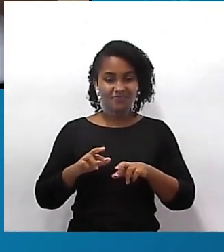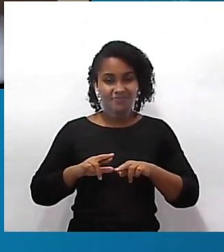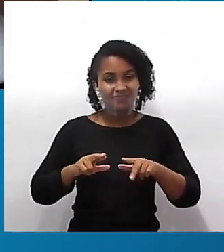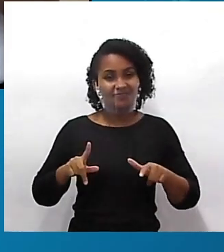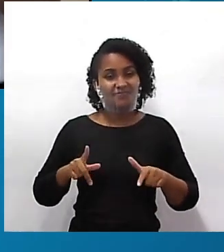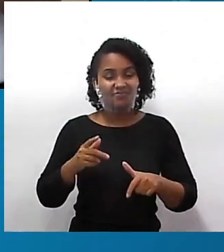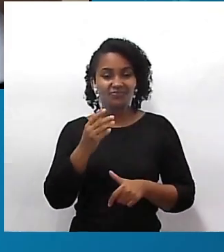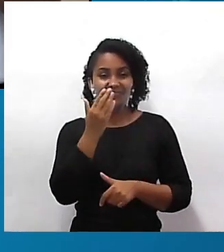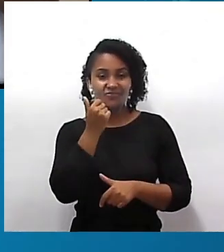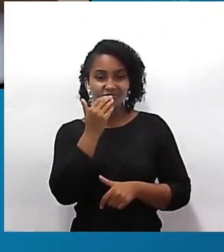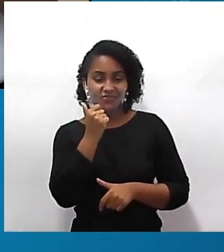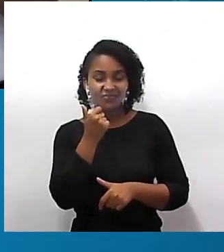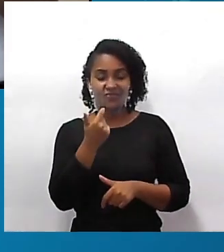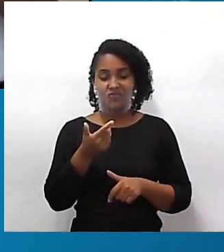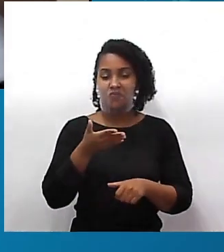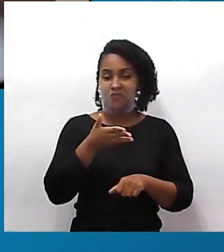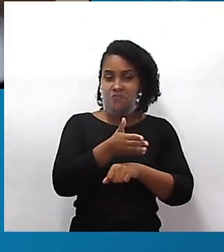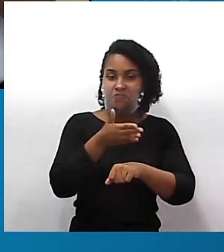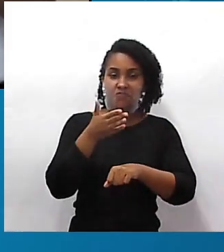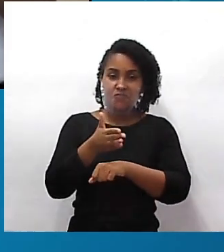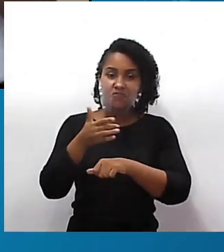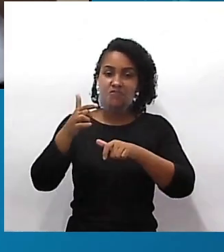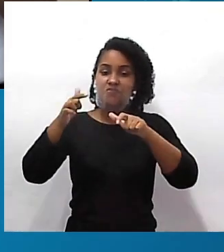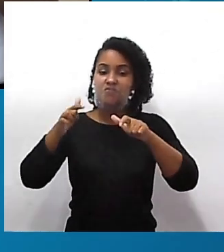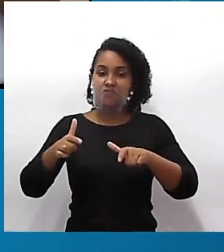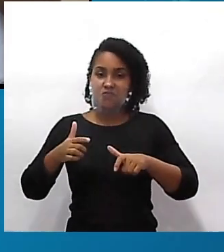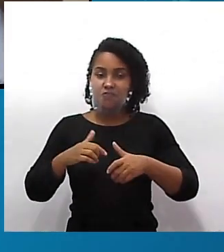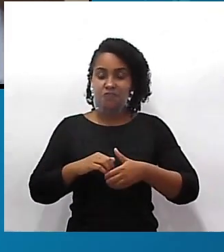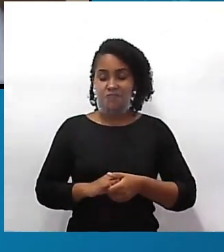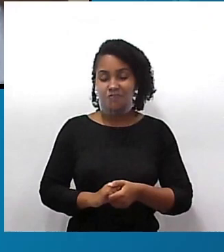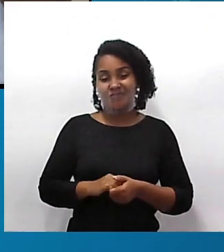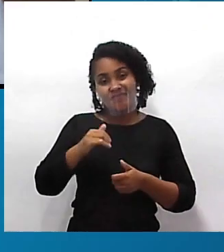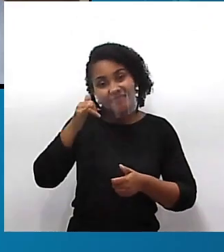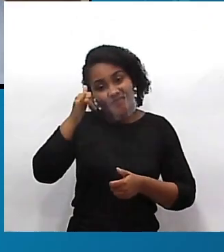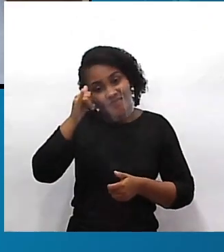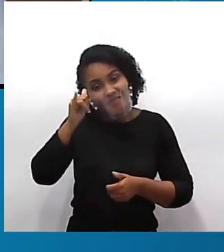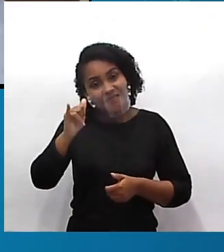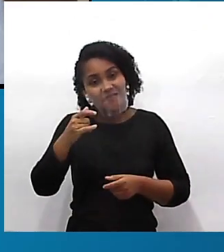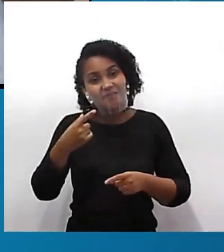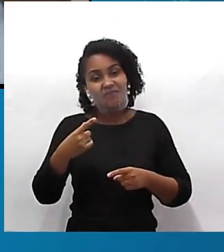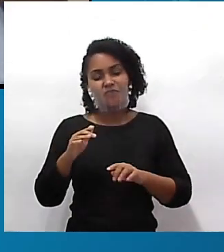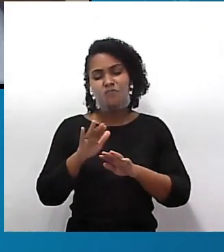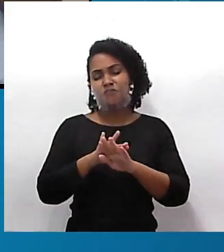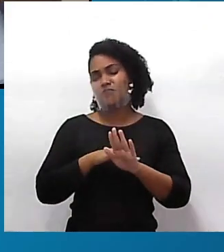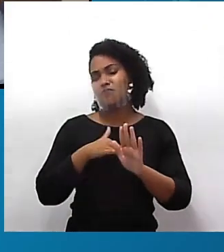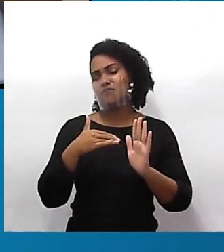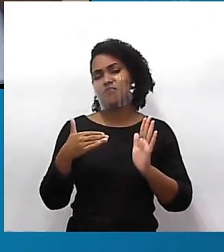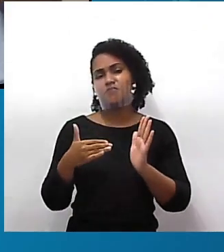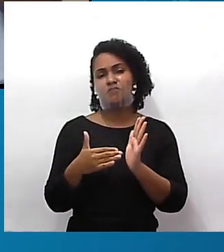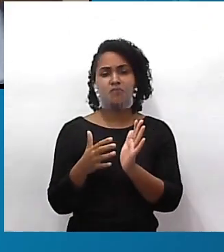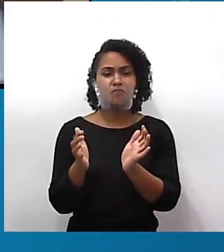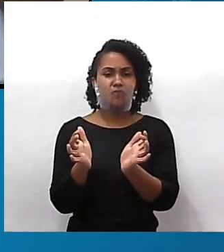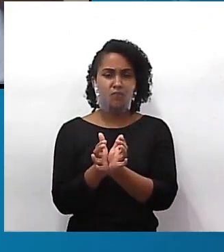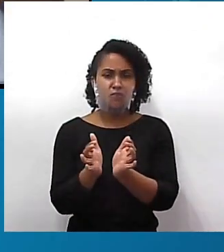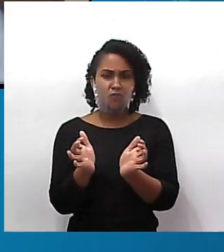a se alimentar ou frequentar esse refeitório, né? Evitando que todo o grupo